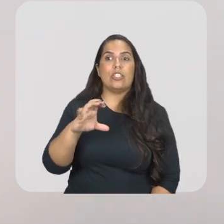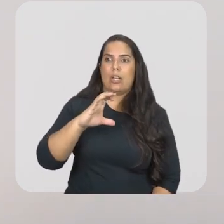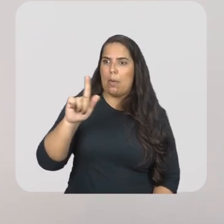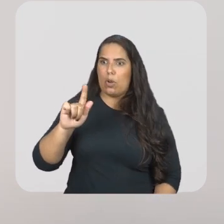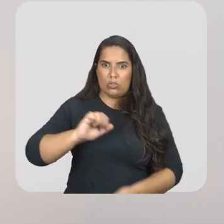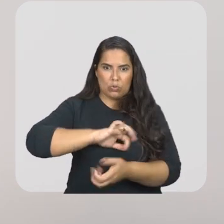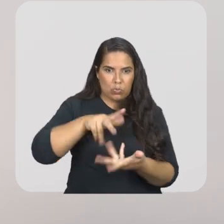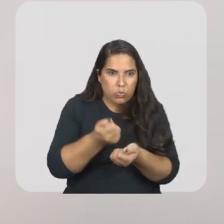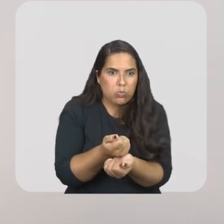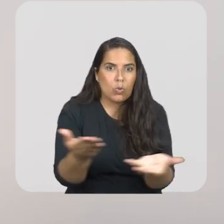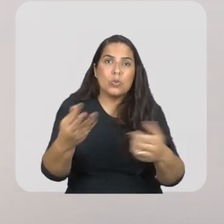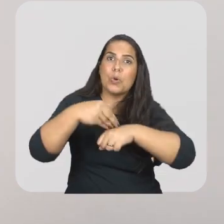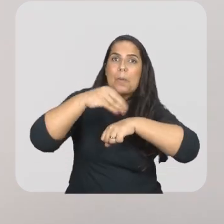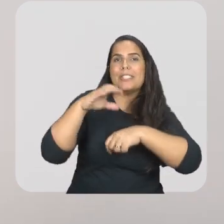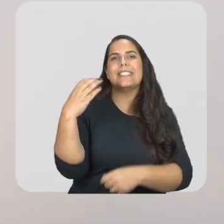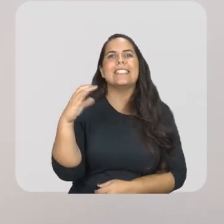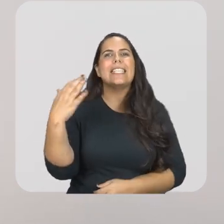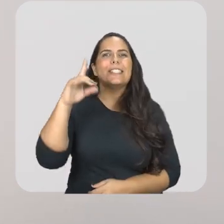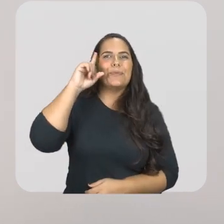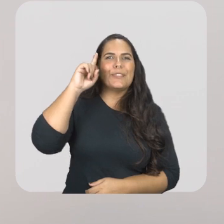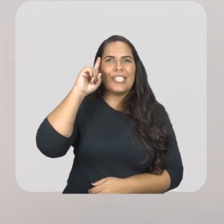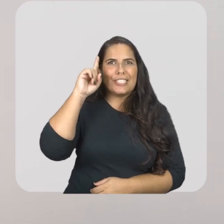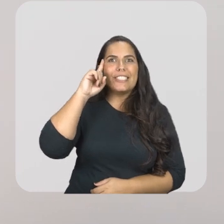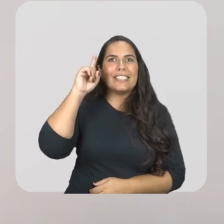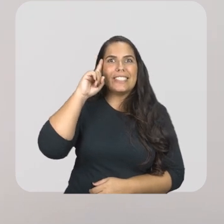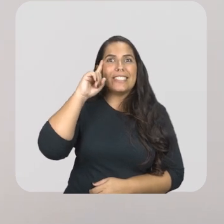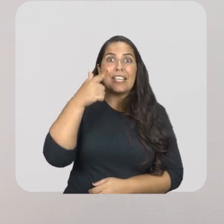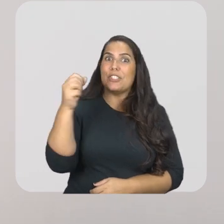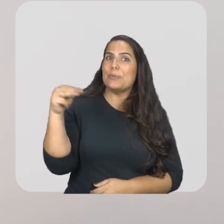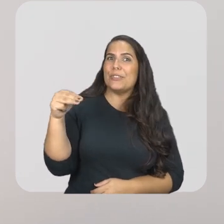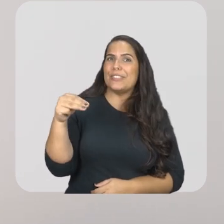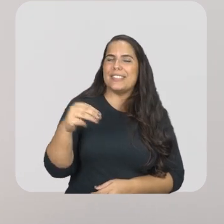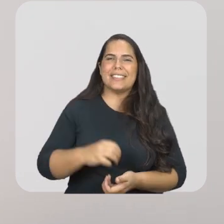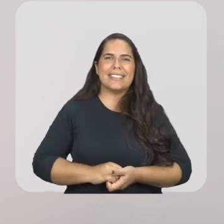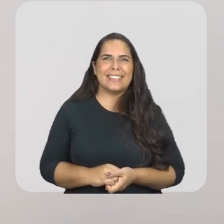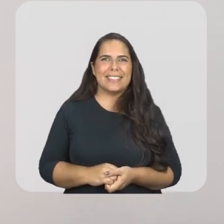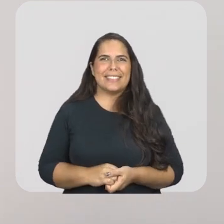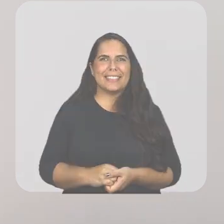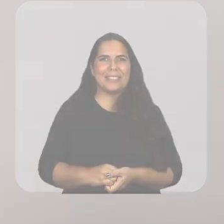Campo Grande para o mundo, compartilhando ciência do dia a dia em 20 minutos.